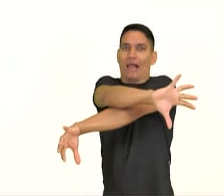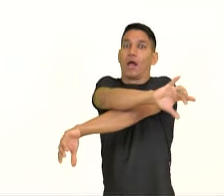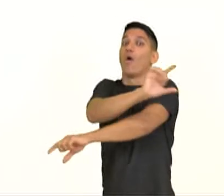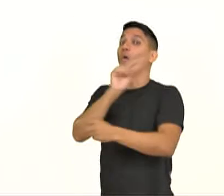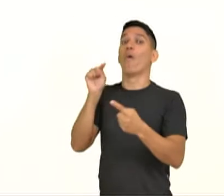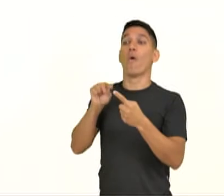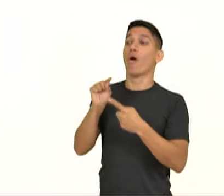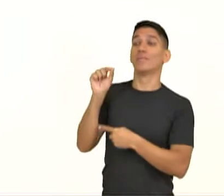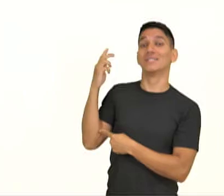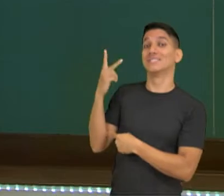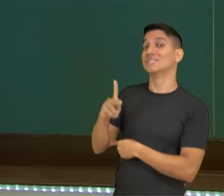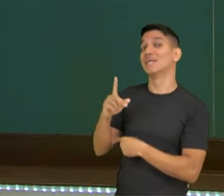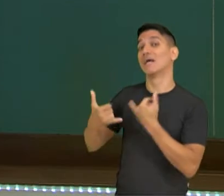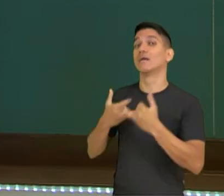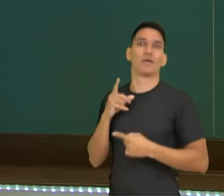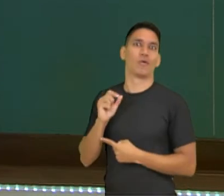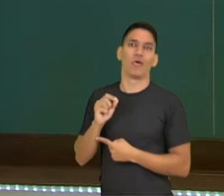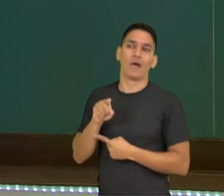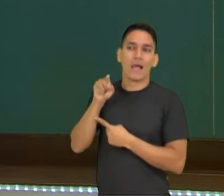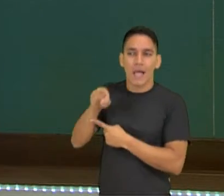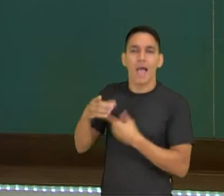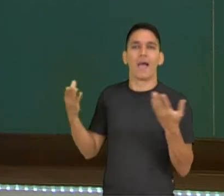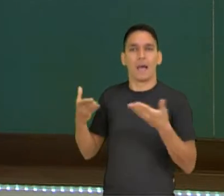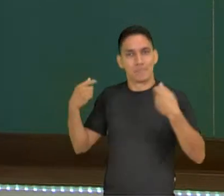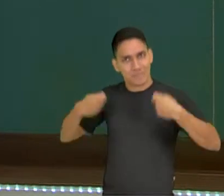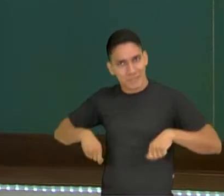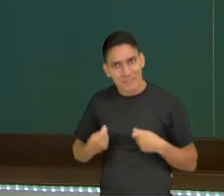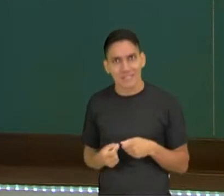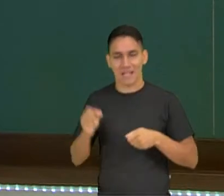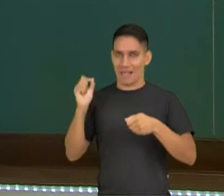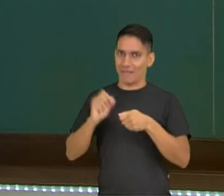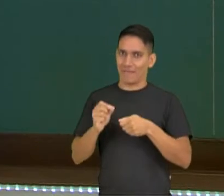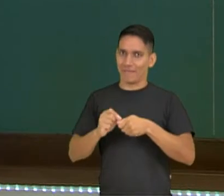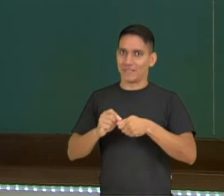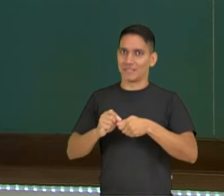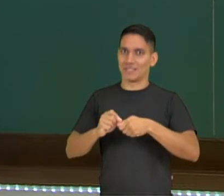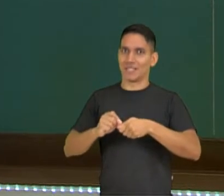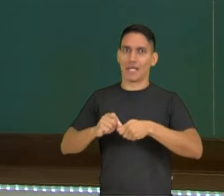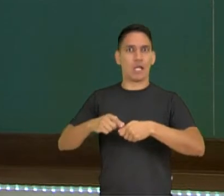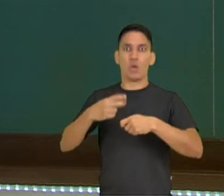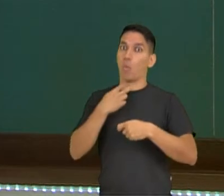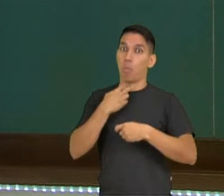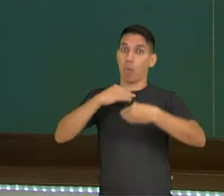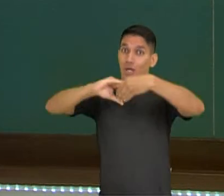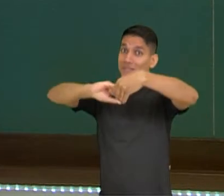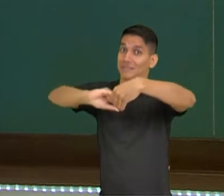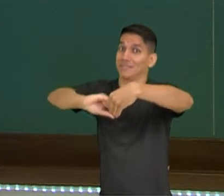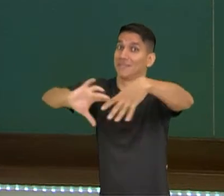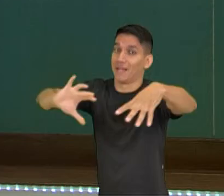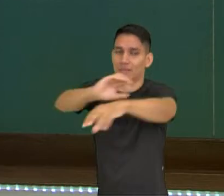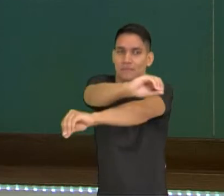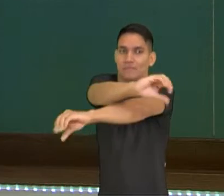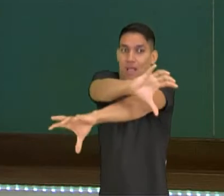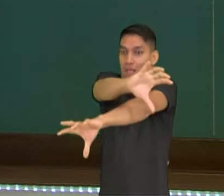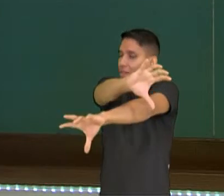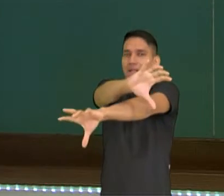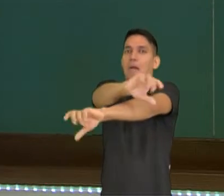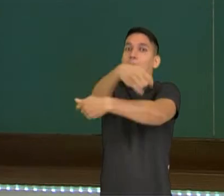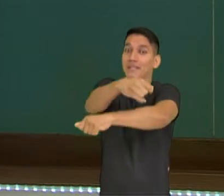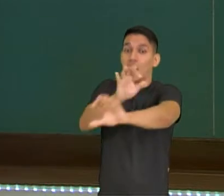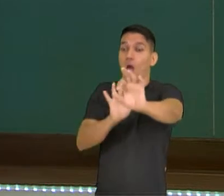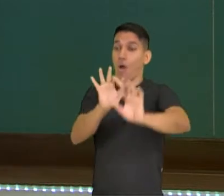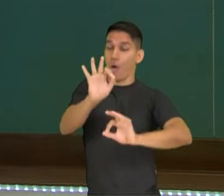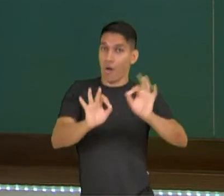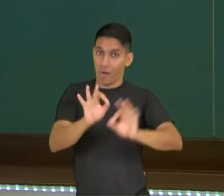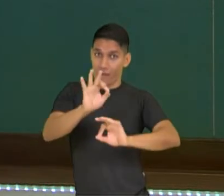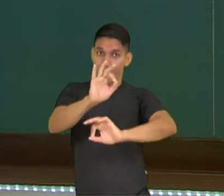que é o objetivo desse jogo? Que eles se soltem sem soltar da mão, né? Perdão, se soltem não. Eles se organizem sem